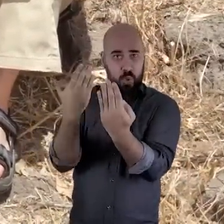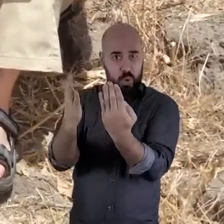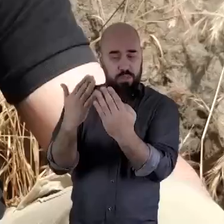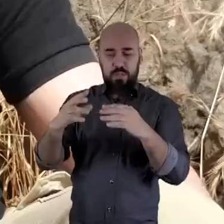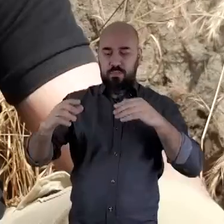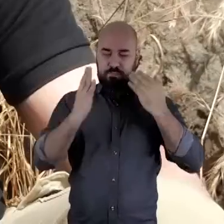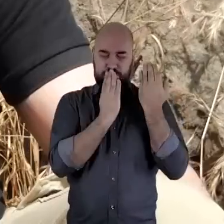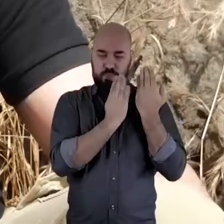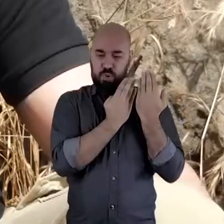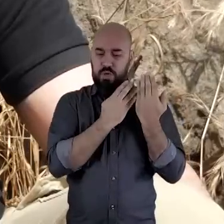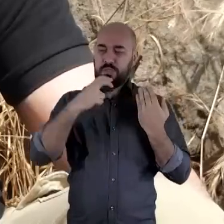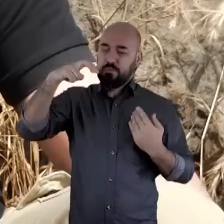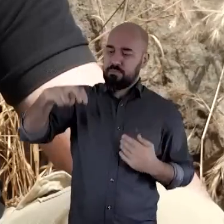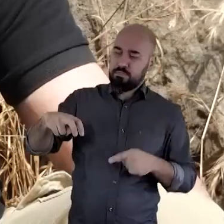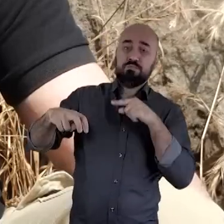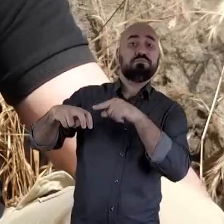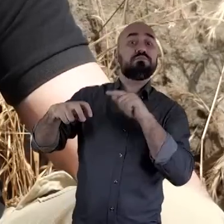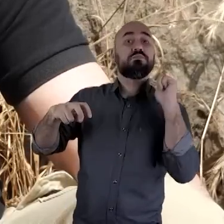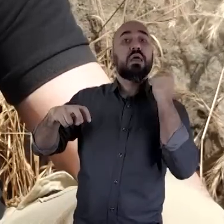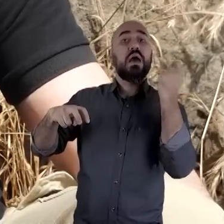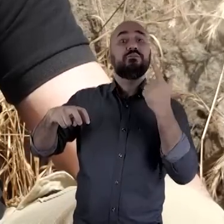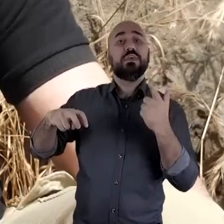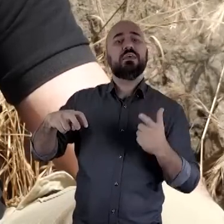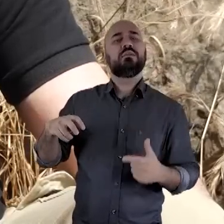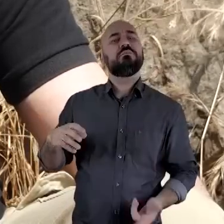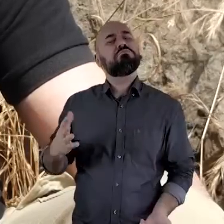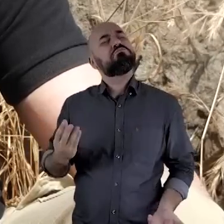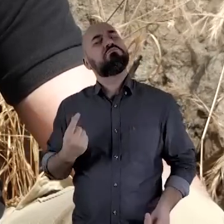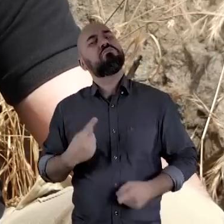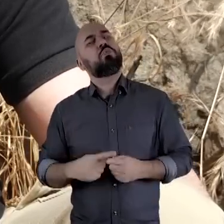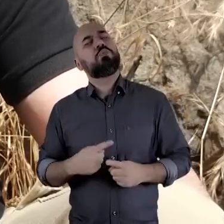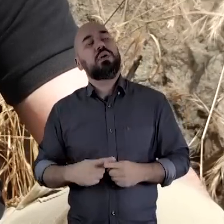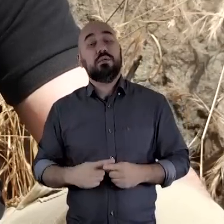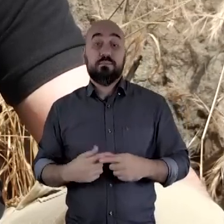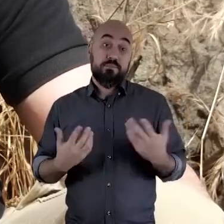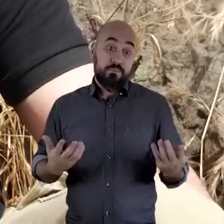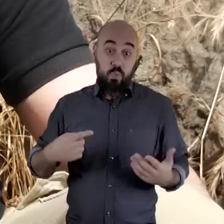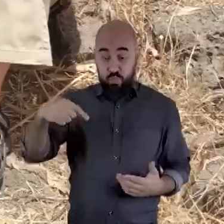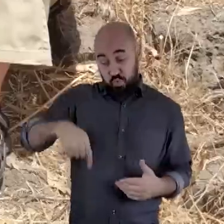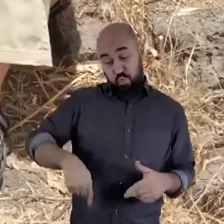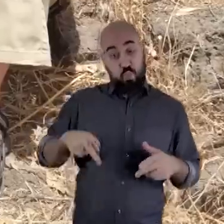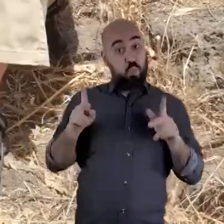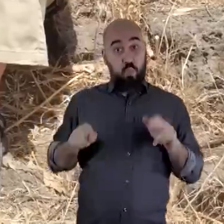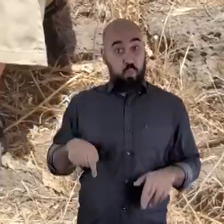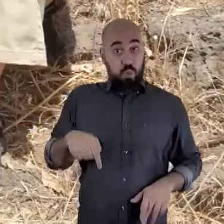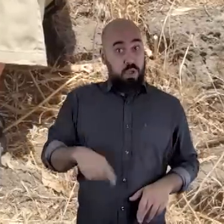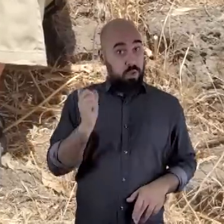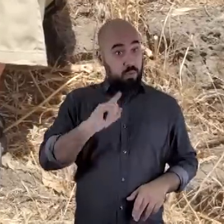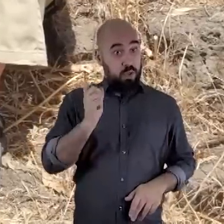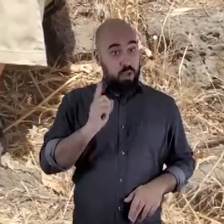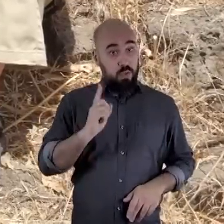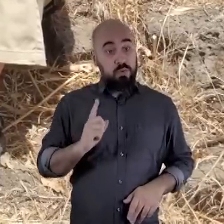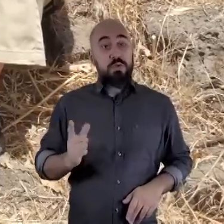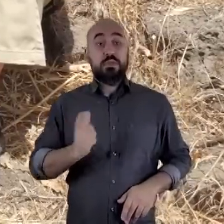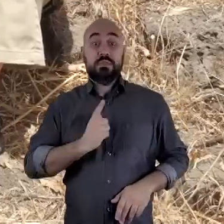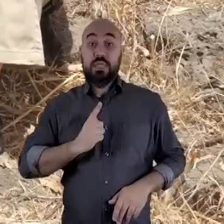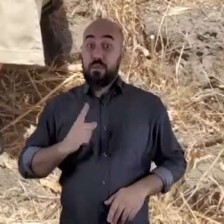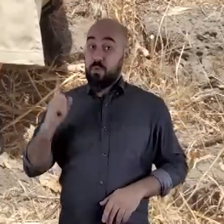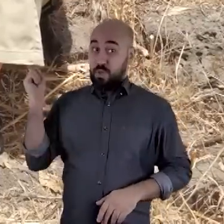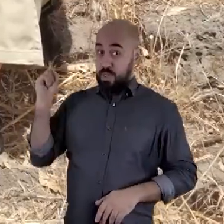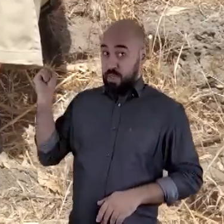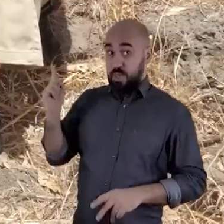aqui. Mas a arquitetura local é similar àquela onde Davi estava. Nós temos uma entrada